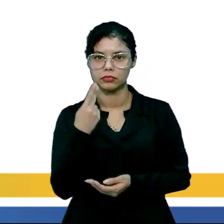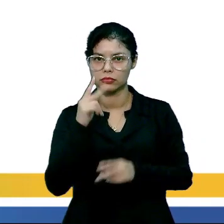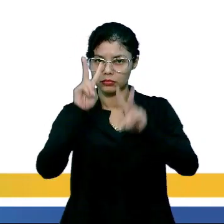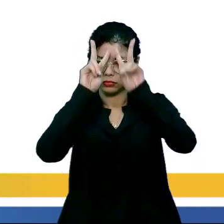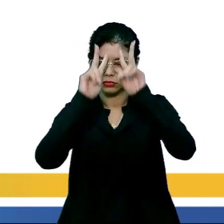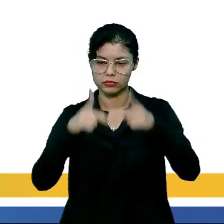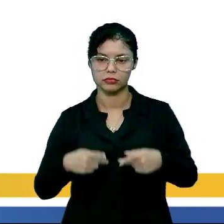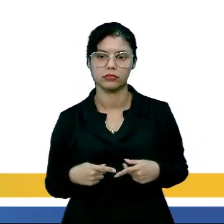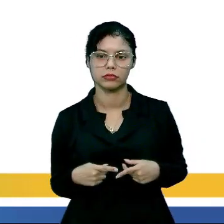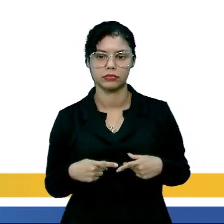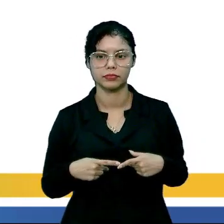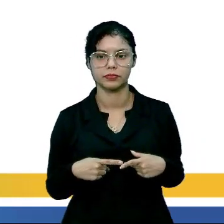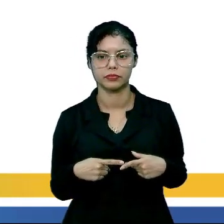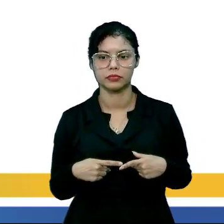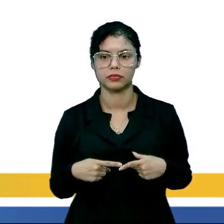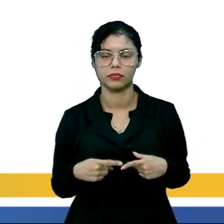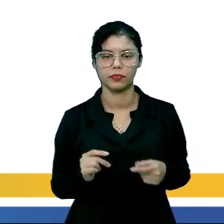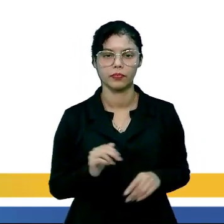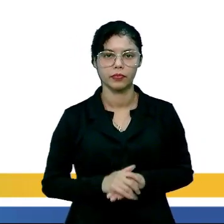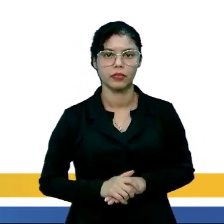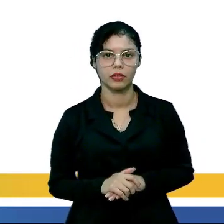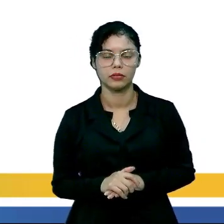o homem ele